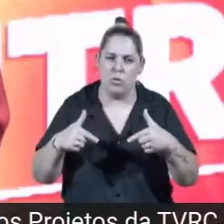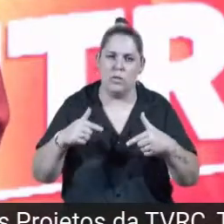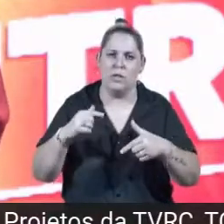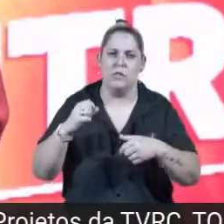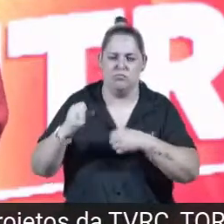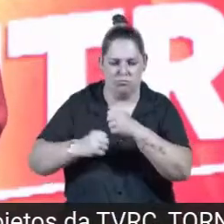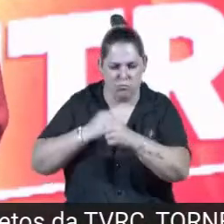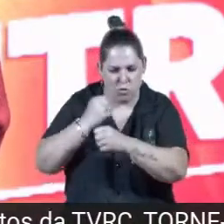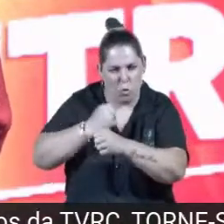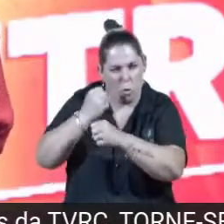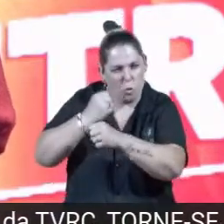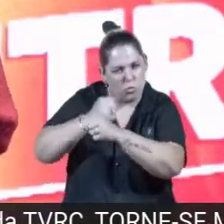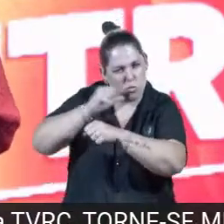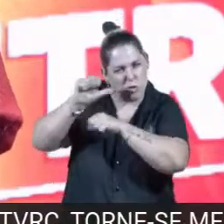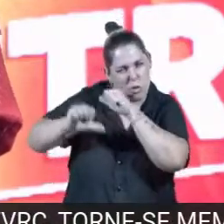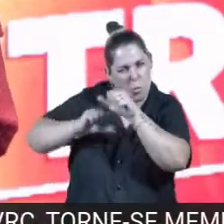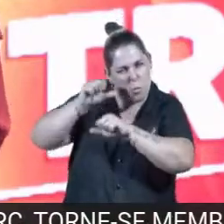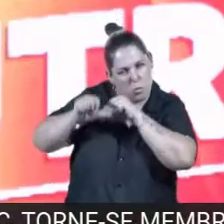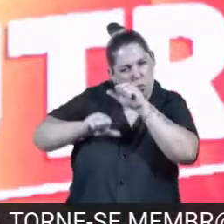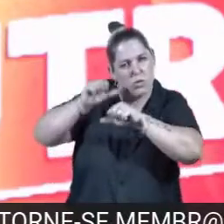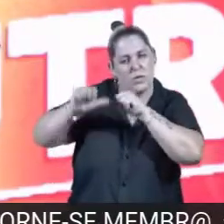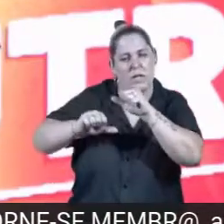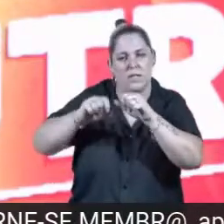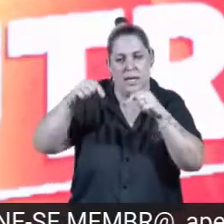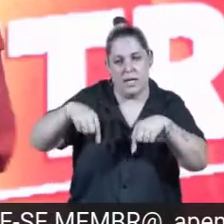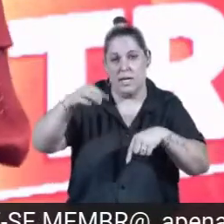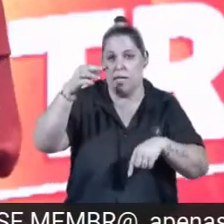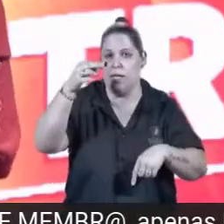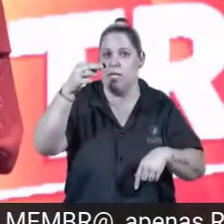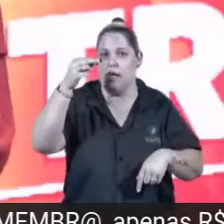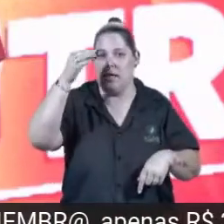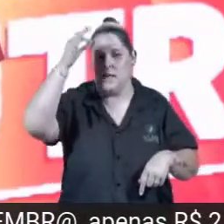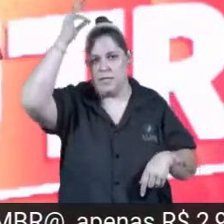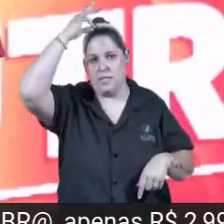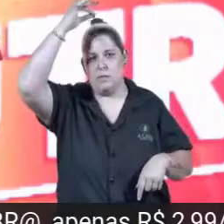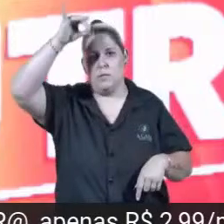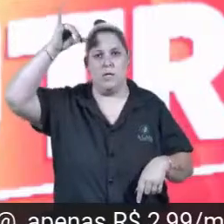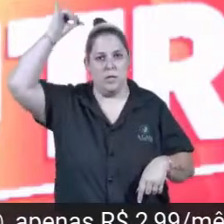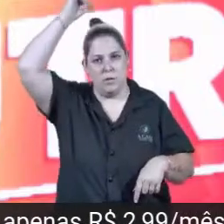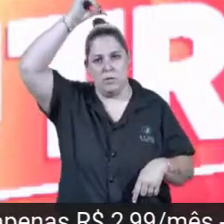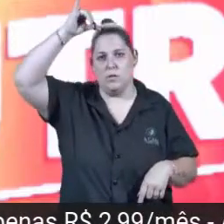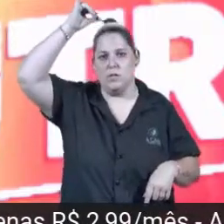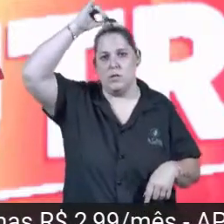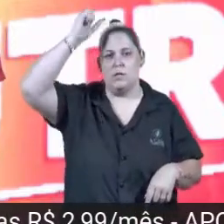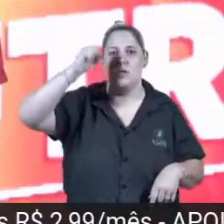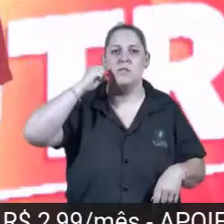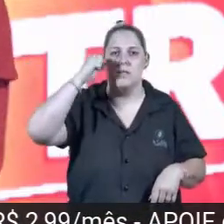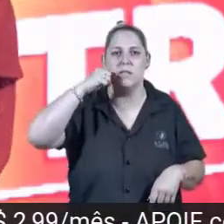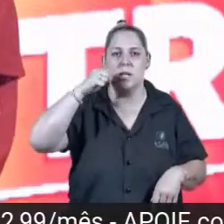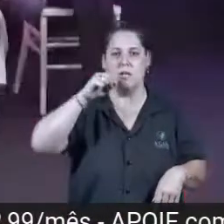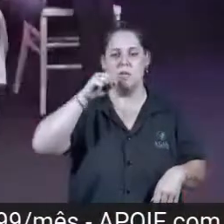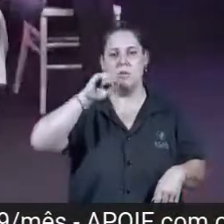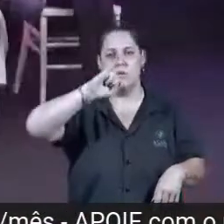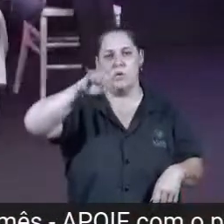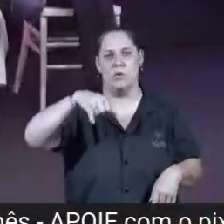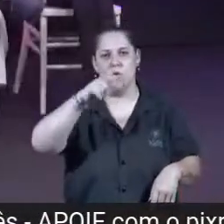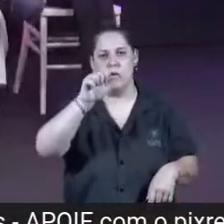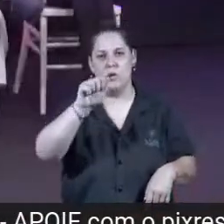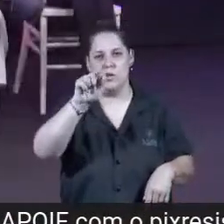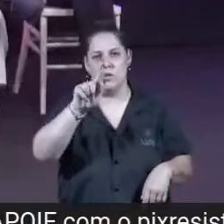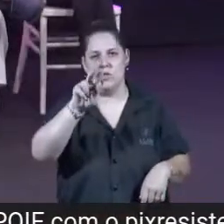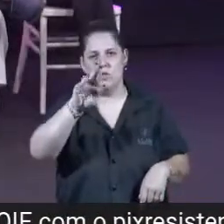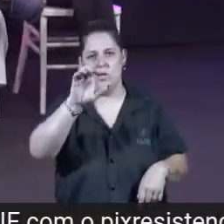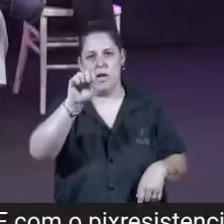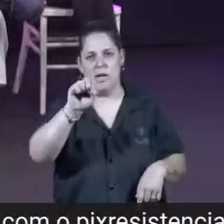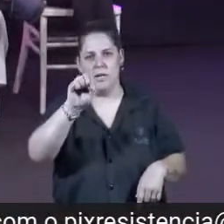está realizando aqui também no Estado do Espírito Santo, ex-ministro, ex-governador, senador da Bahia, Jacques Wagner. Seja muito